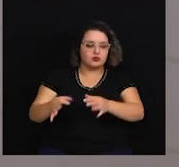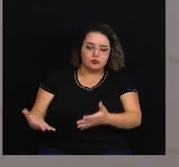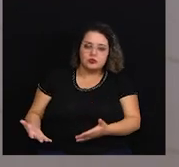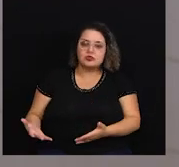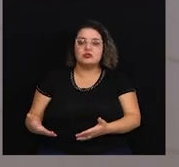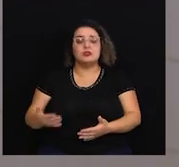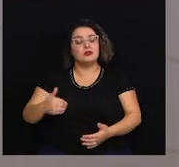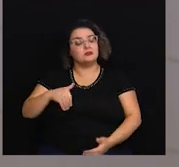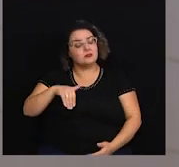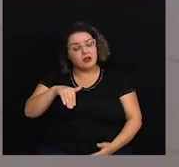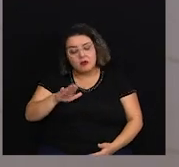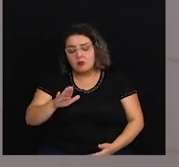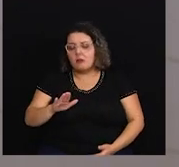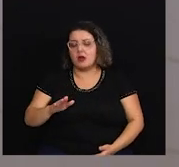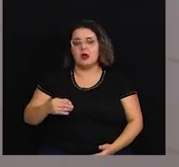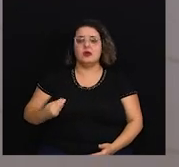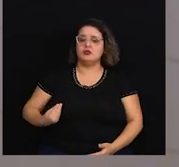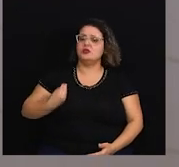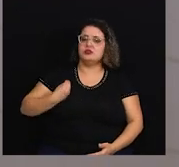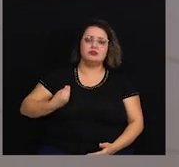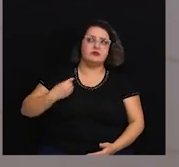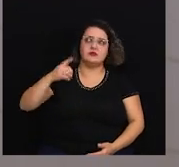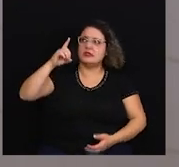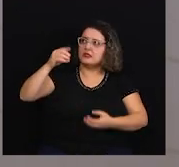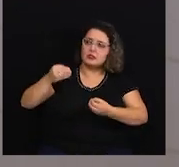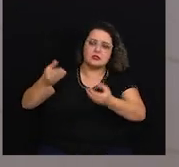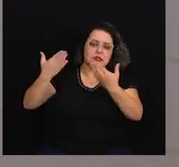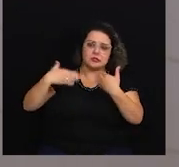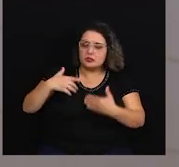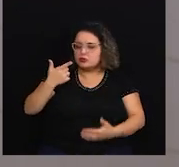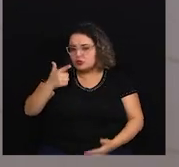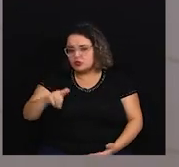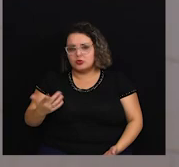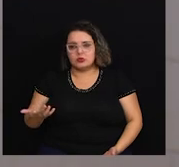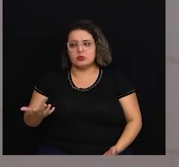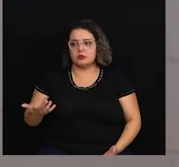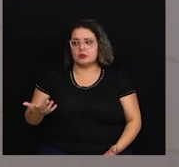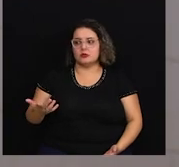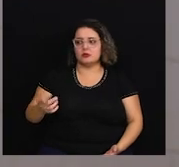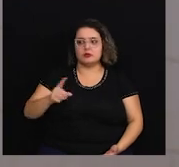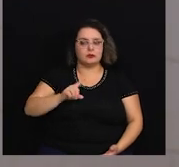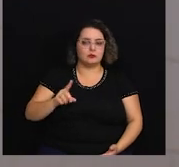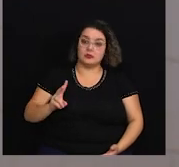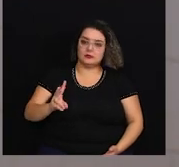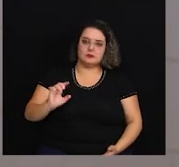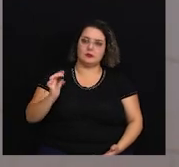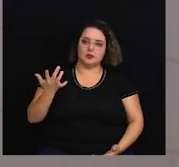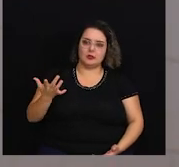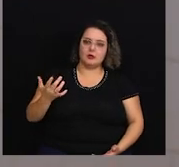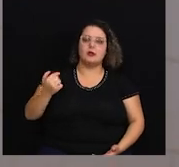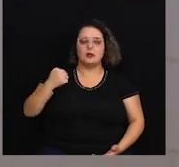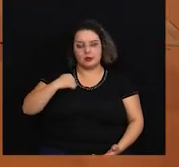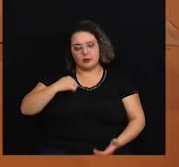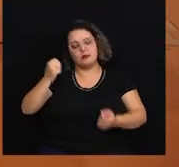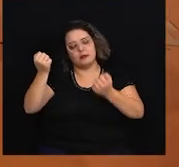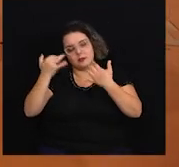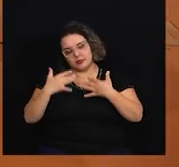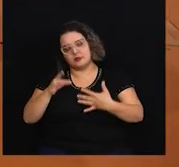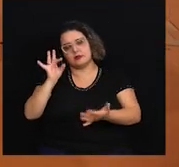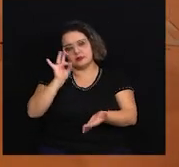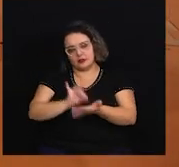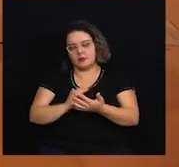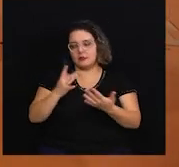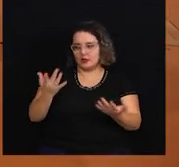a chance de vida que Deus deu de novo você entendeu E não é sempre que acontece é eu faço são muito obrigado realmente